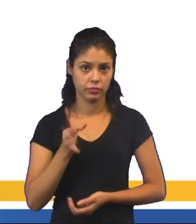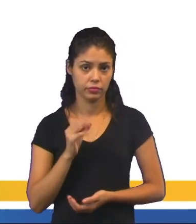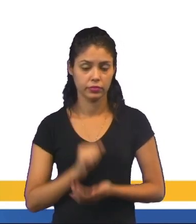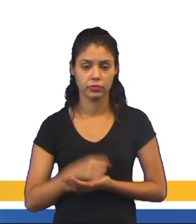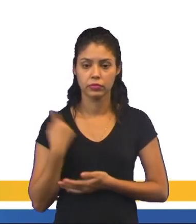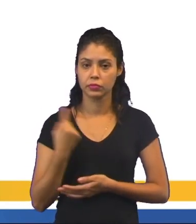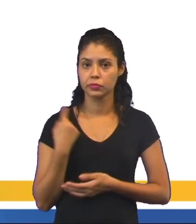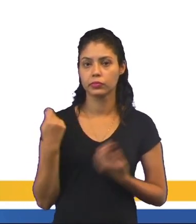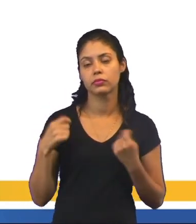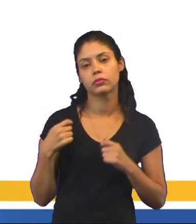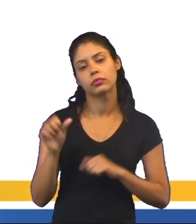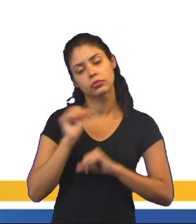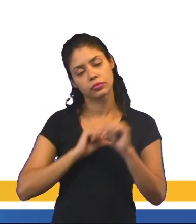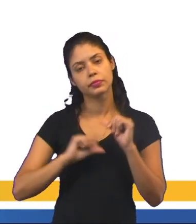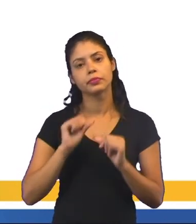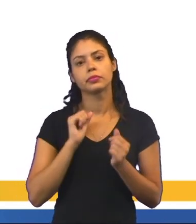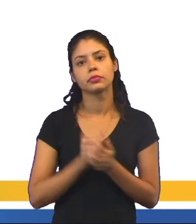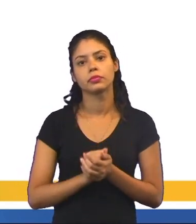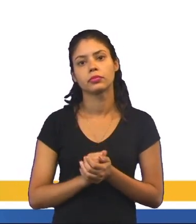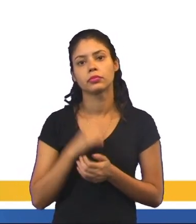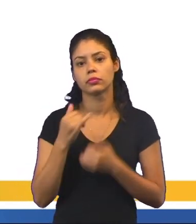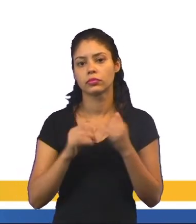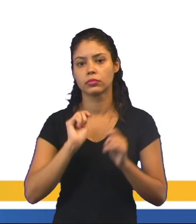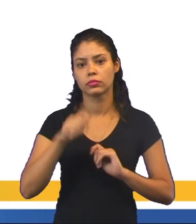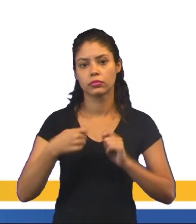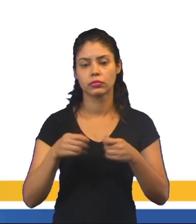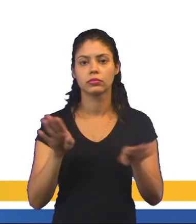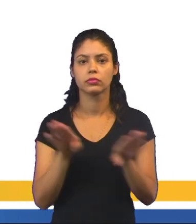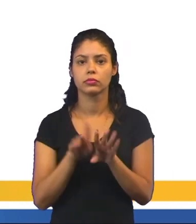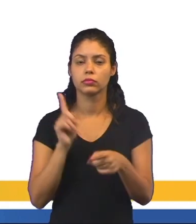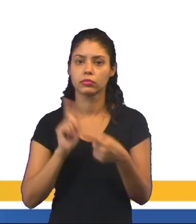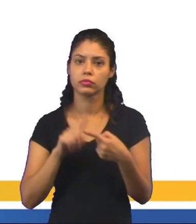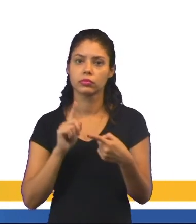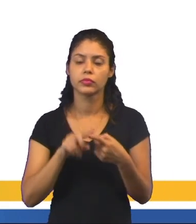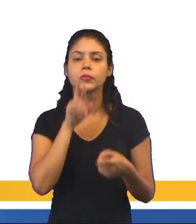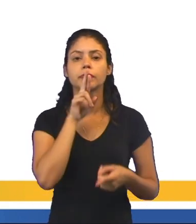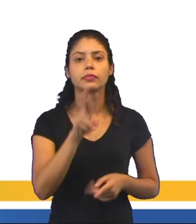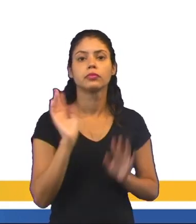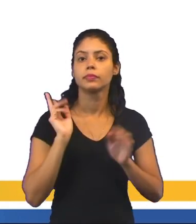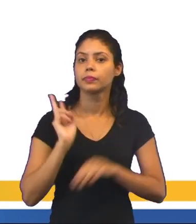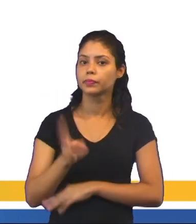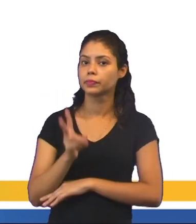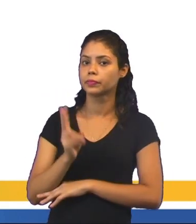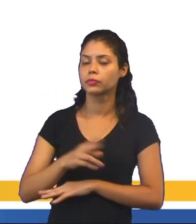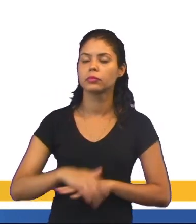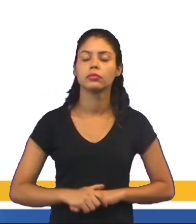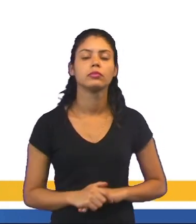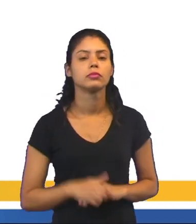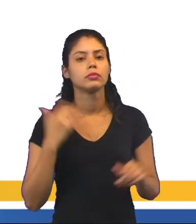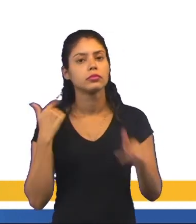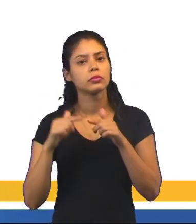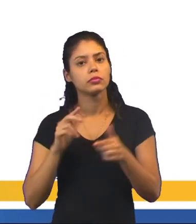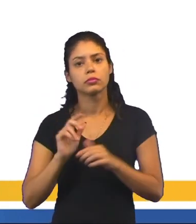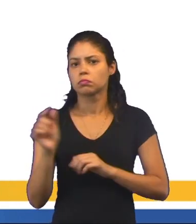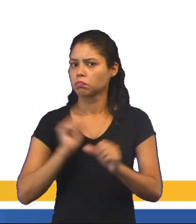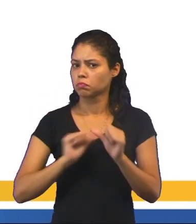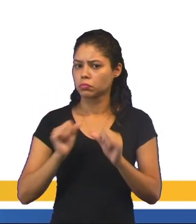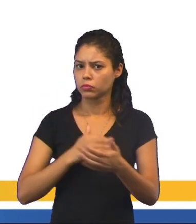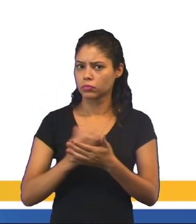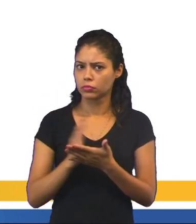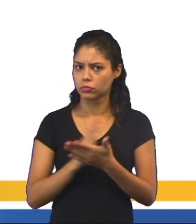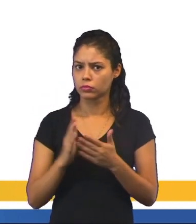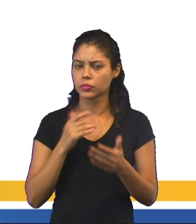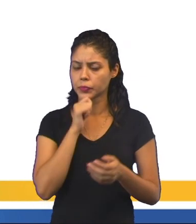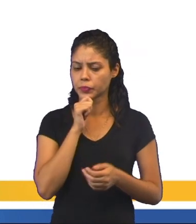A única coisa que vai alterar são um jogo de sinal, porque o resultado é o mesmo. Eu não estou trabalhando com nenhuma